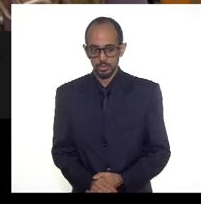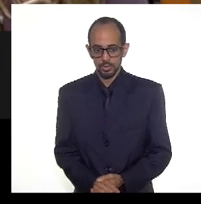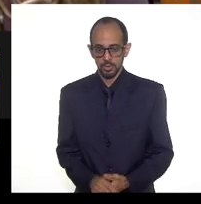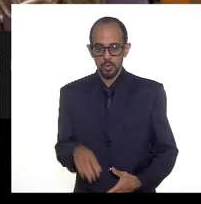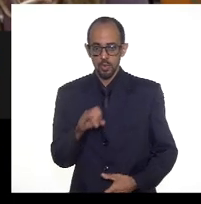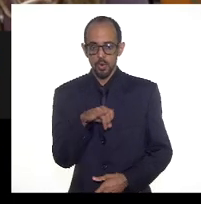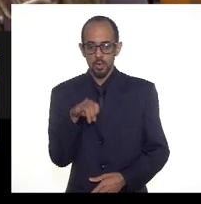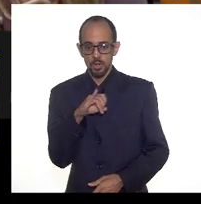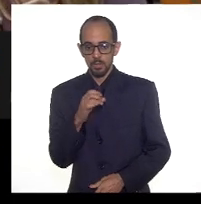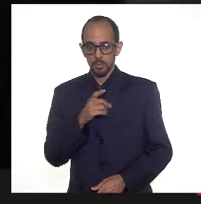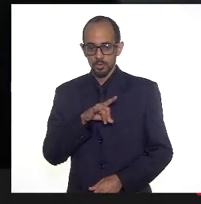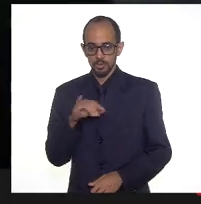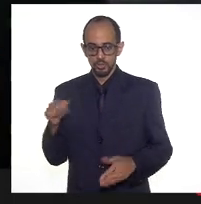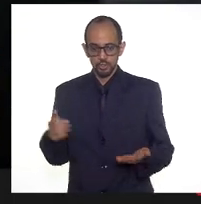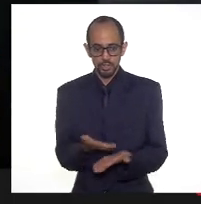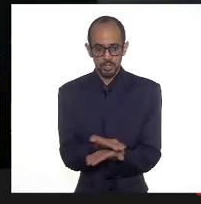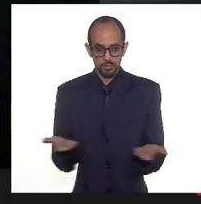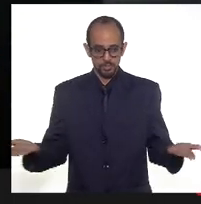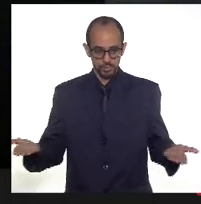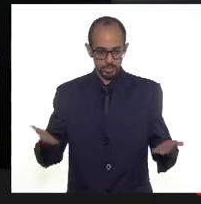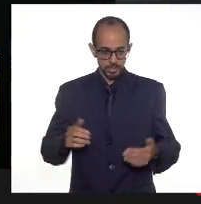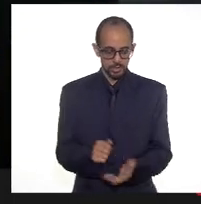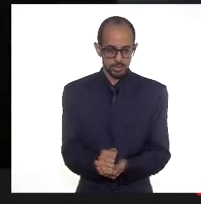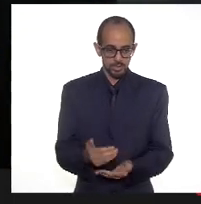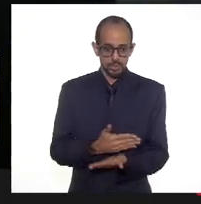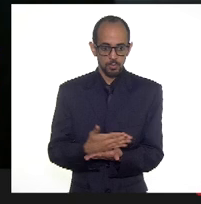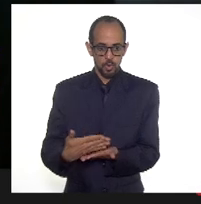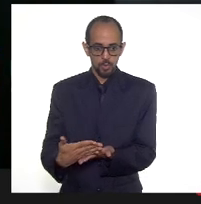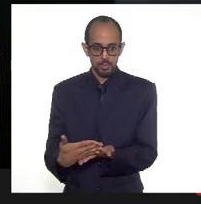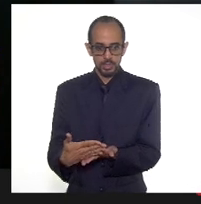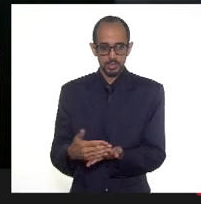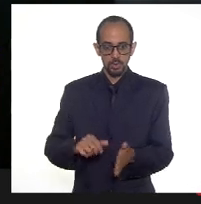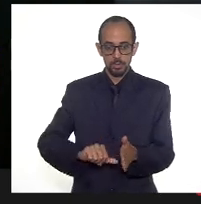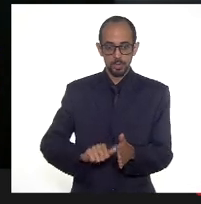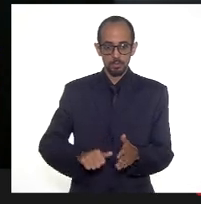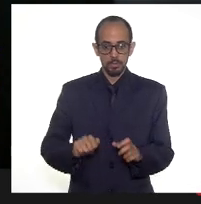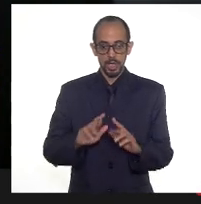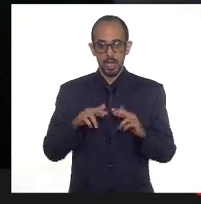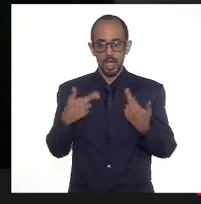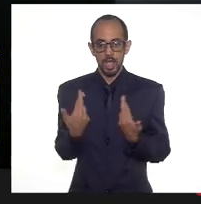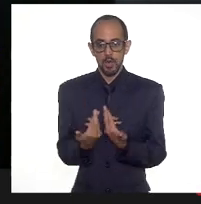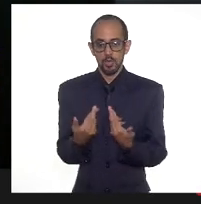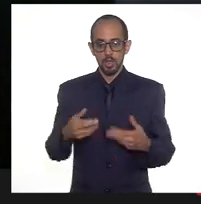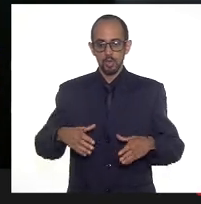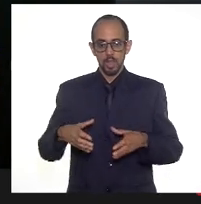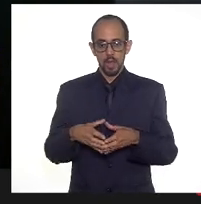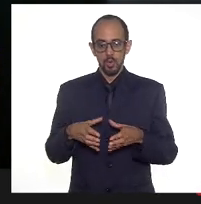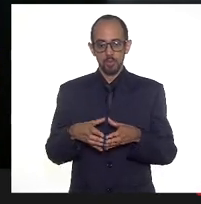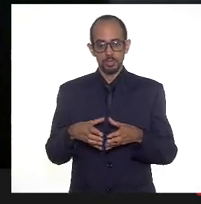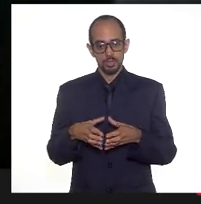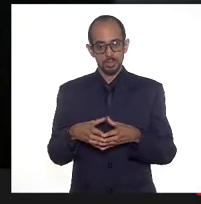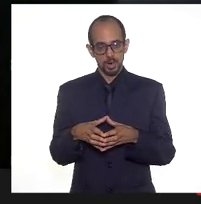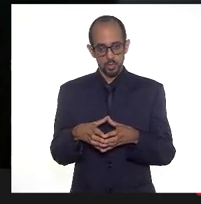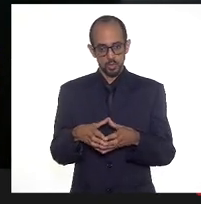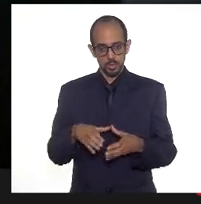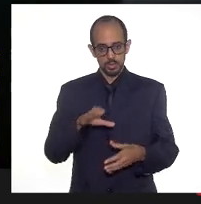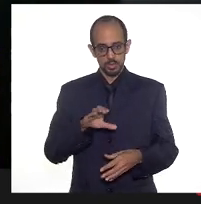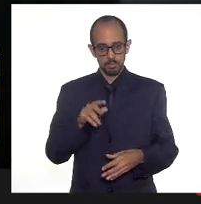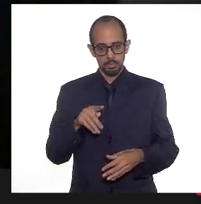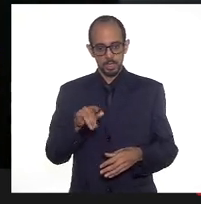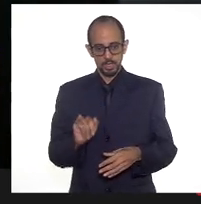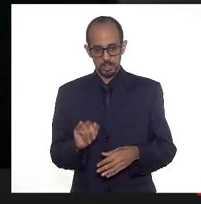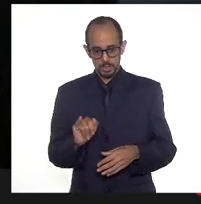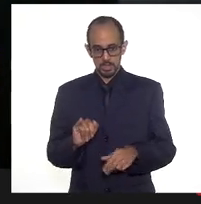Olá, bom dia a todas e todos. Estamos iniciando a primeira reunião da comissão da CPI